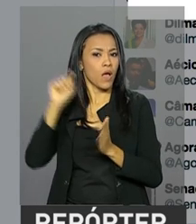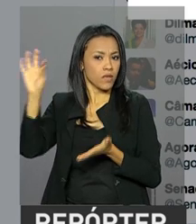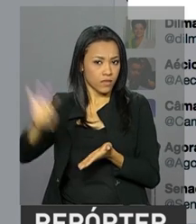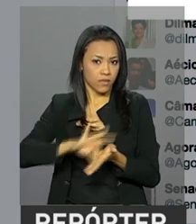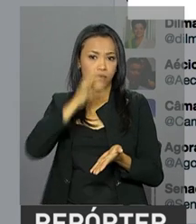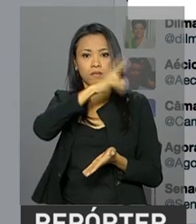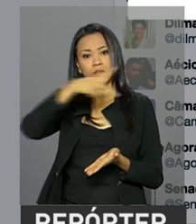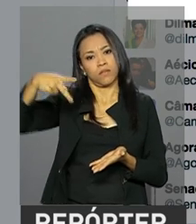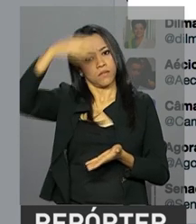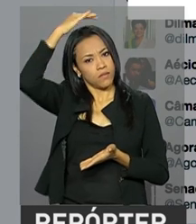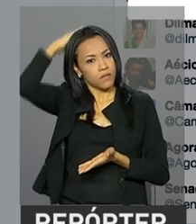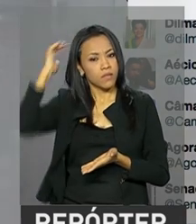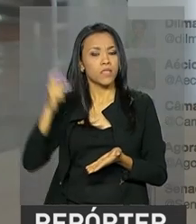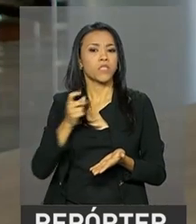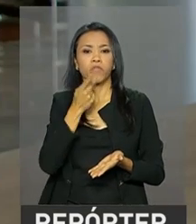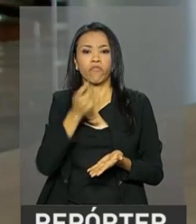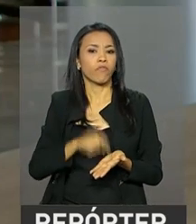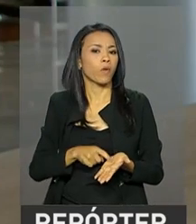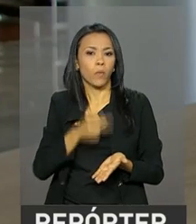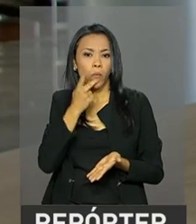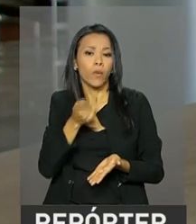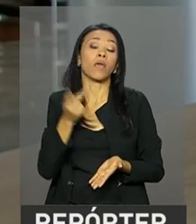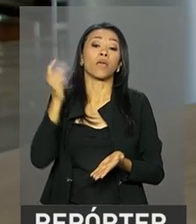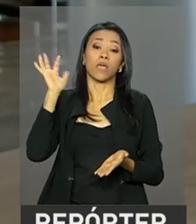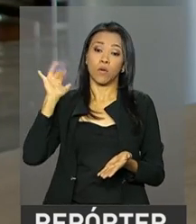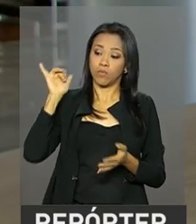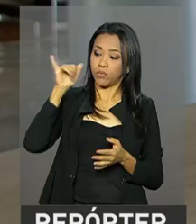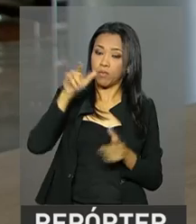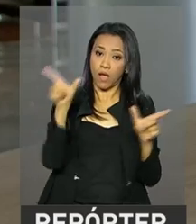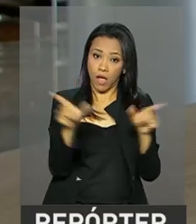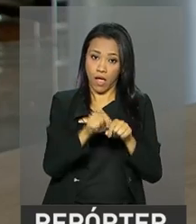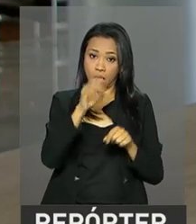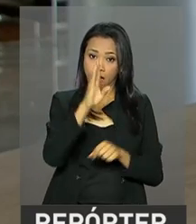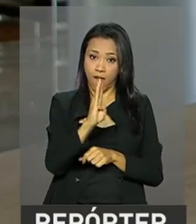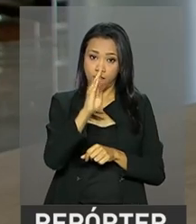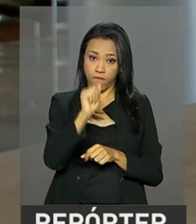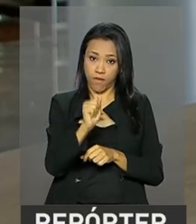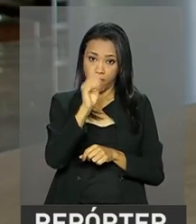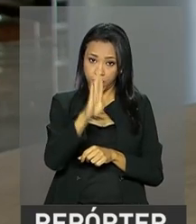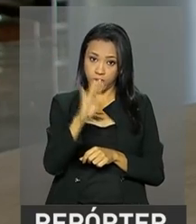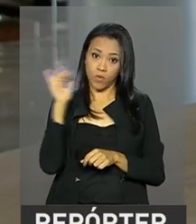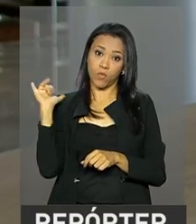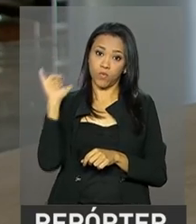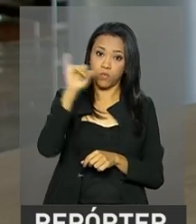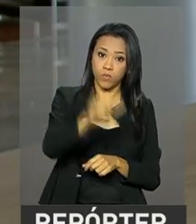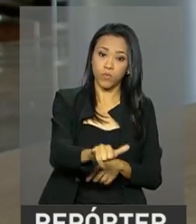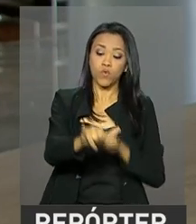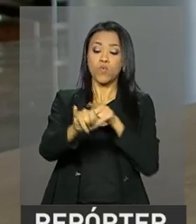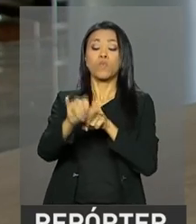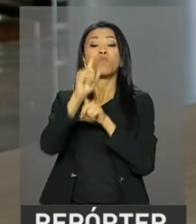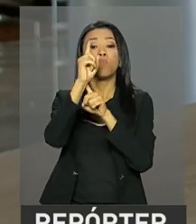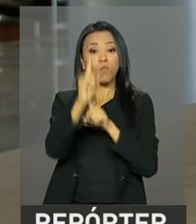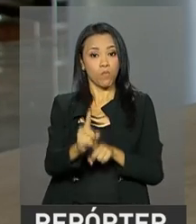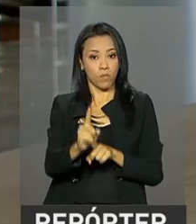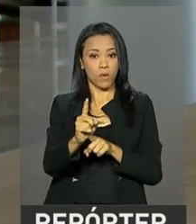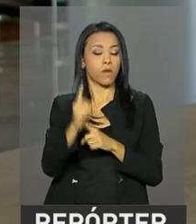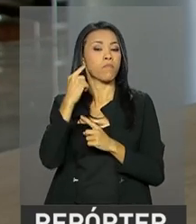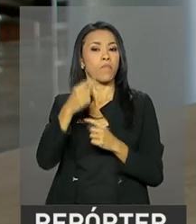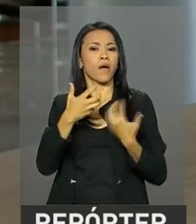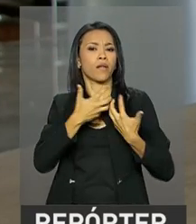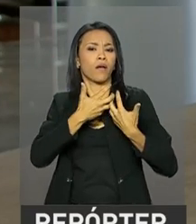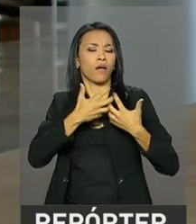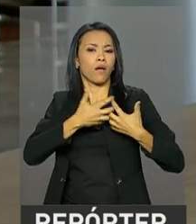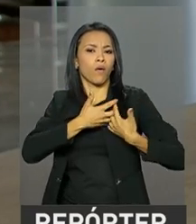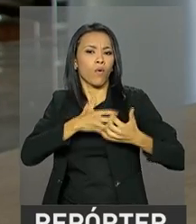determinou a e que a força aérea brasileira disponibilizasse uma aeronave para fazer o transporte de órgãos doados